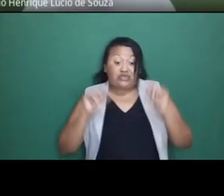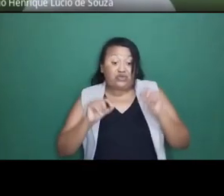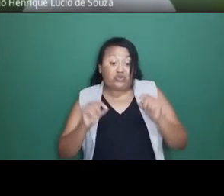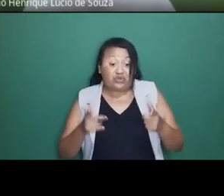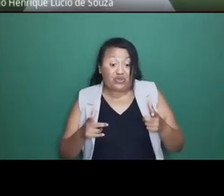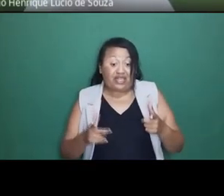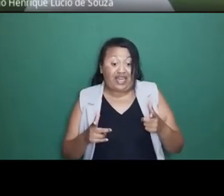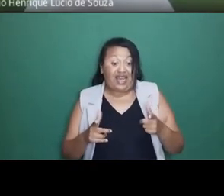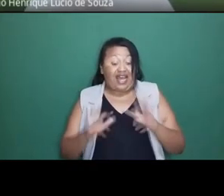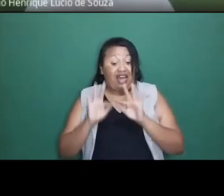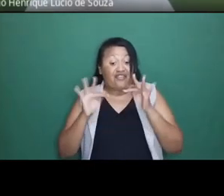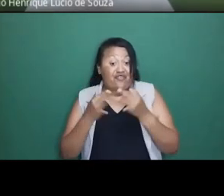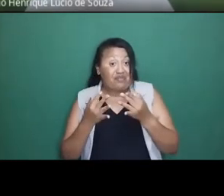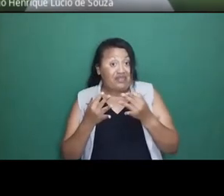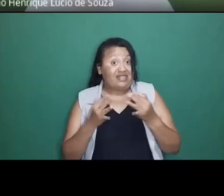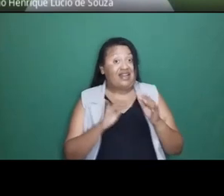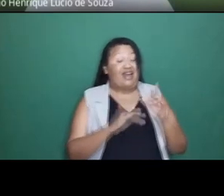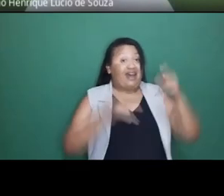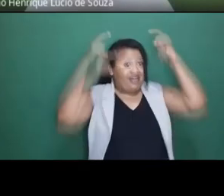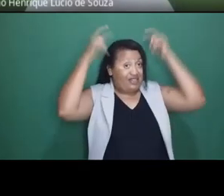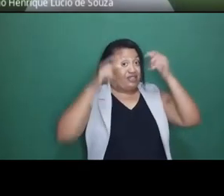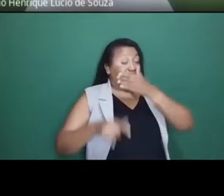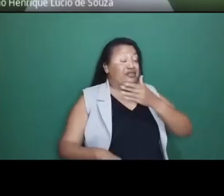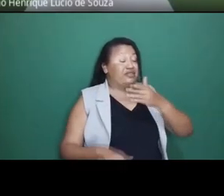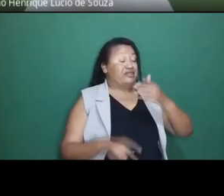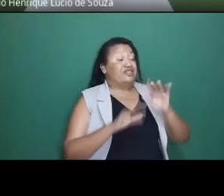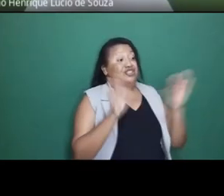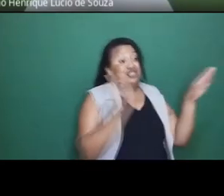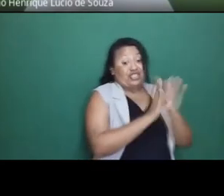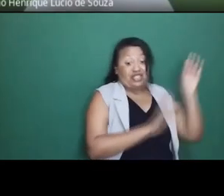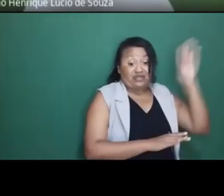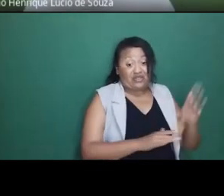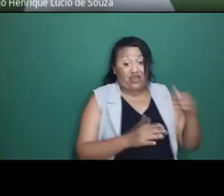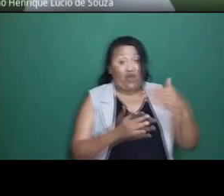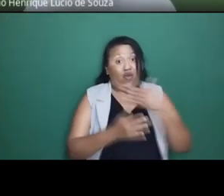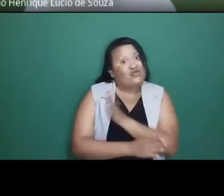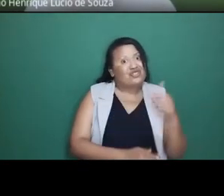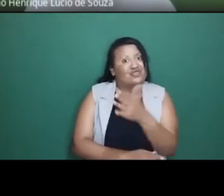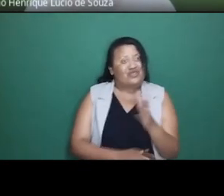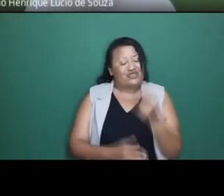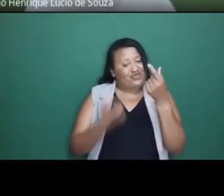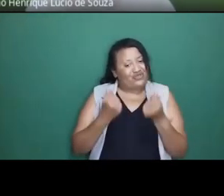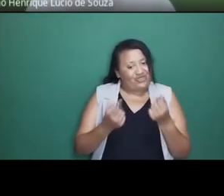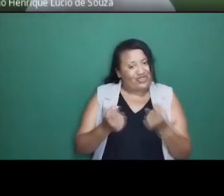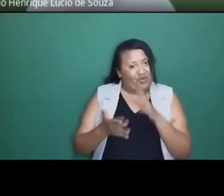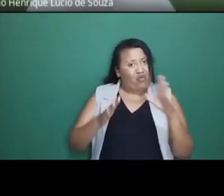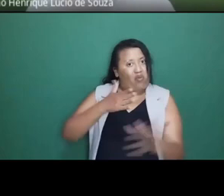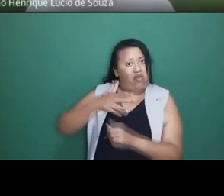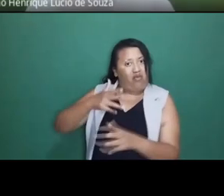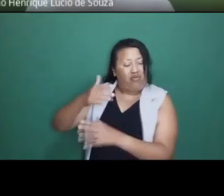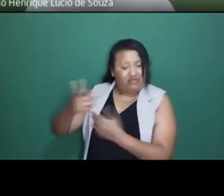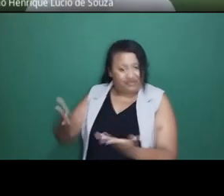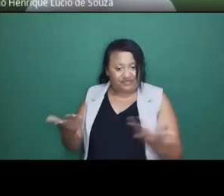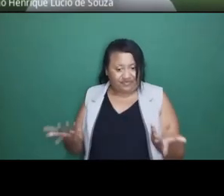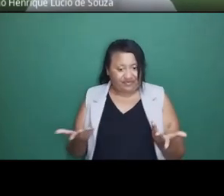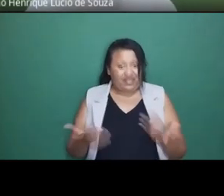chegada da família real Portuguesa ao Brasil a corrupção estatal provocam desvio de dinheiro público para atender a interesses particulares ou de